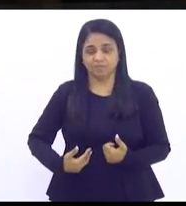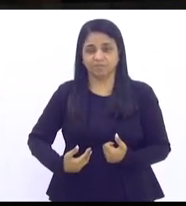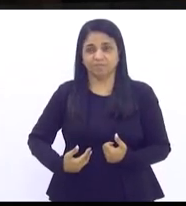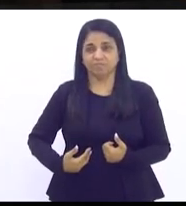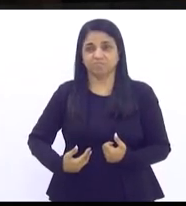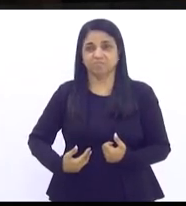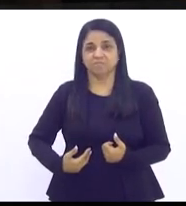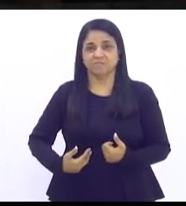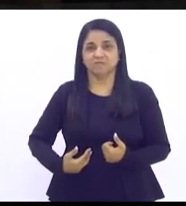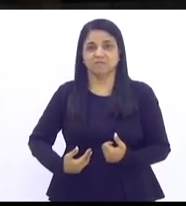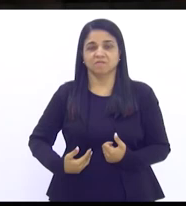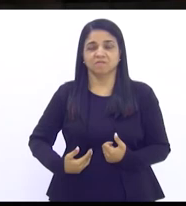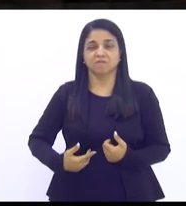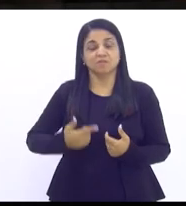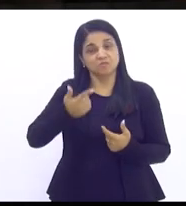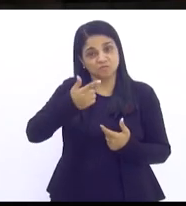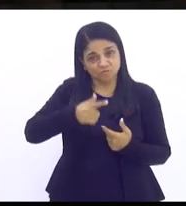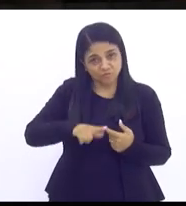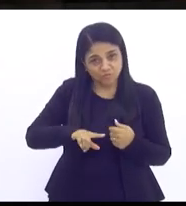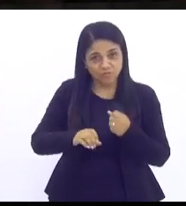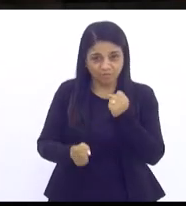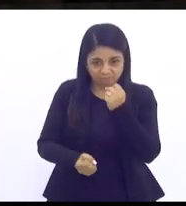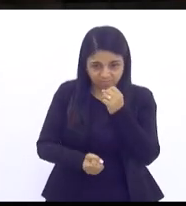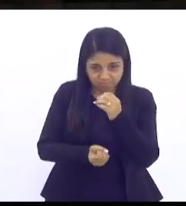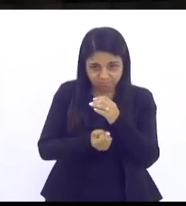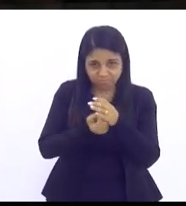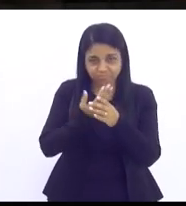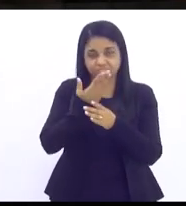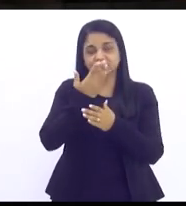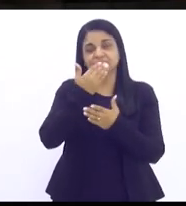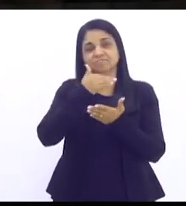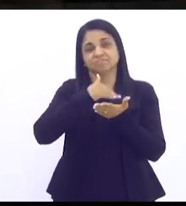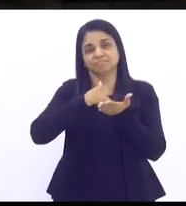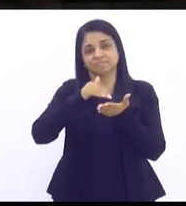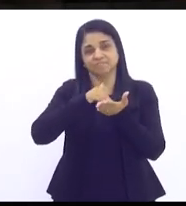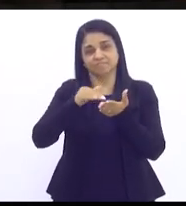recriou a Secretaria de Segurança Pública e,